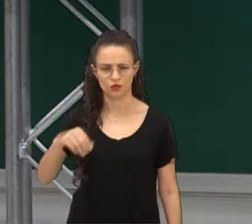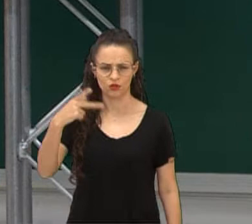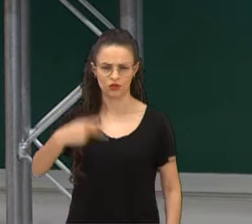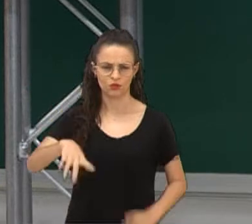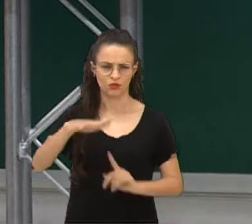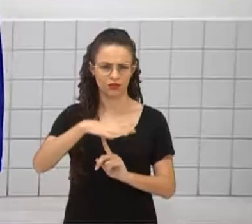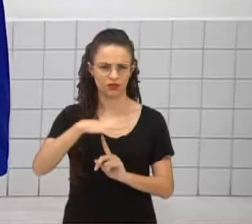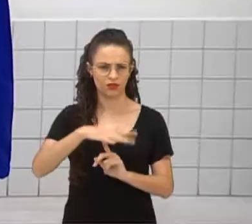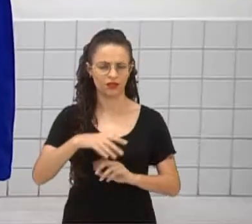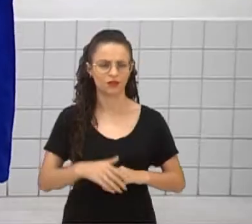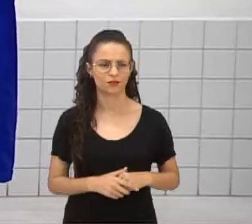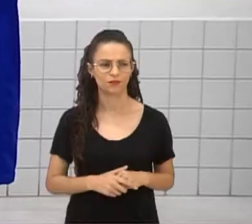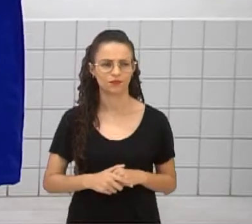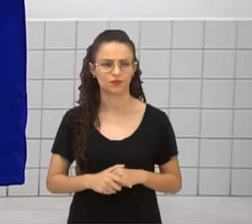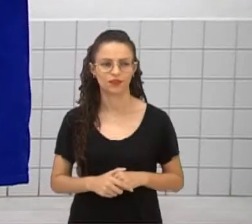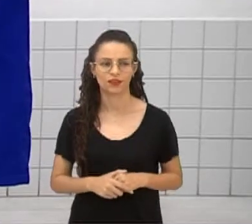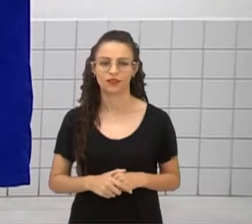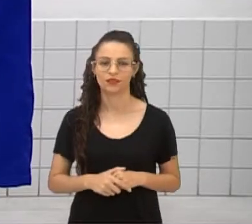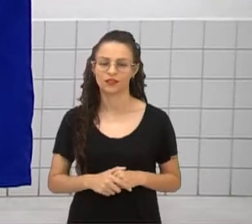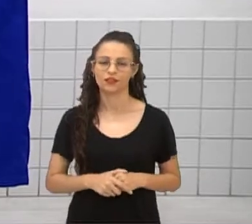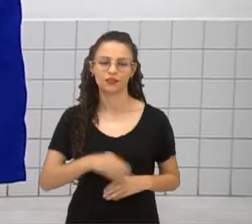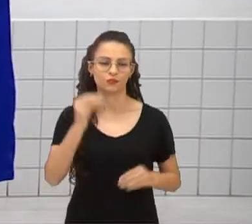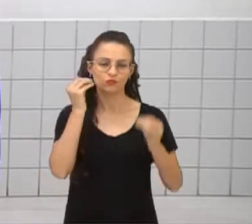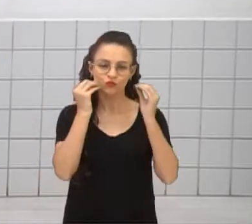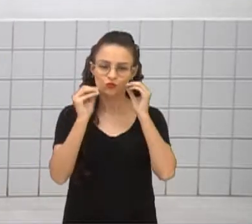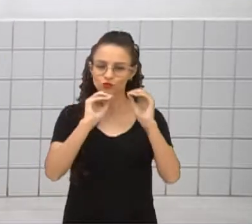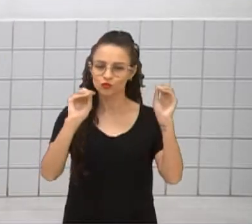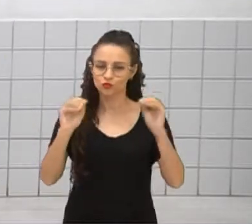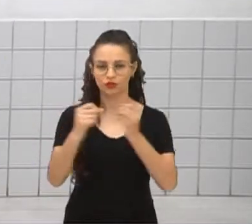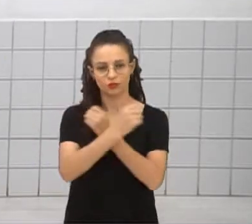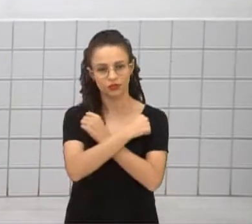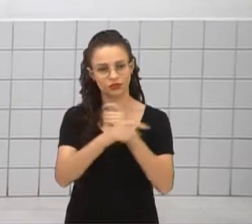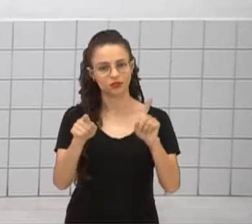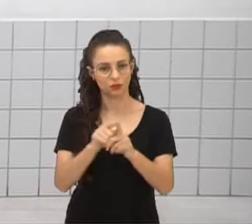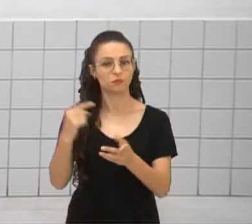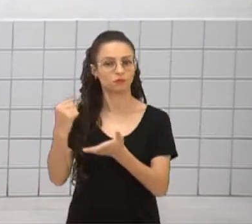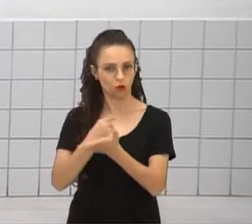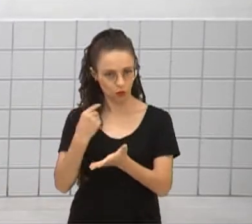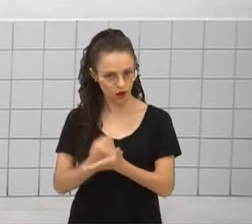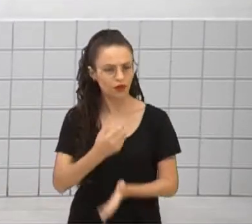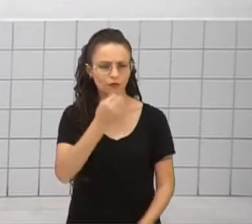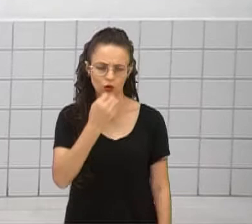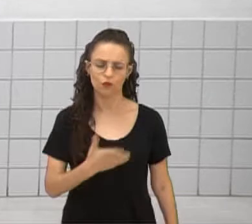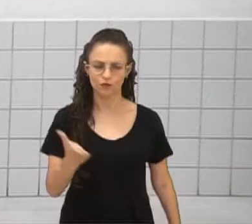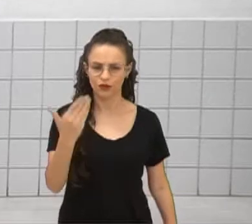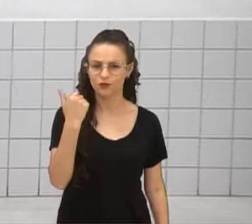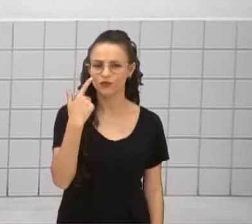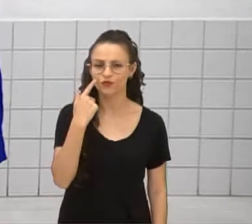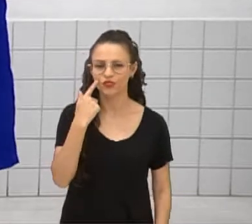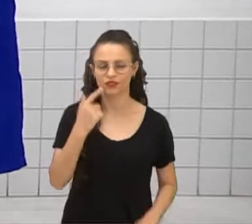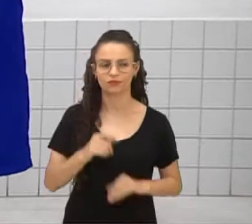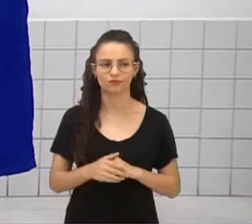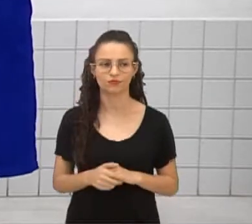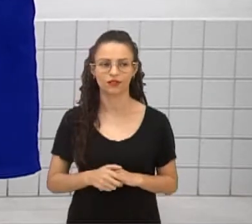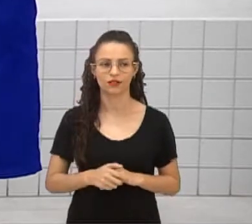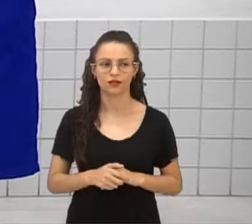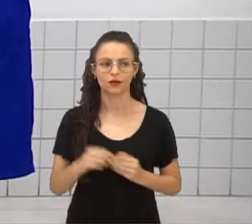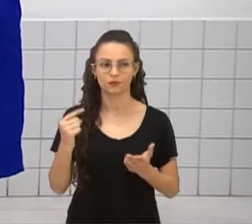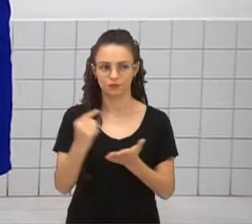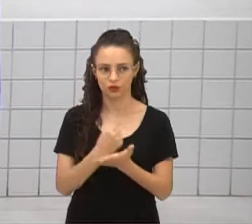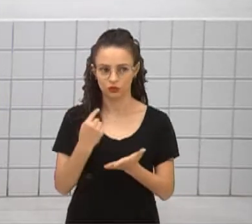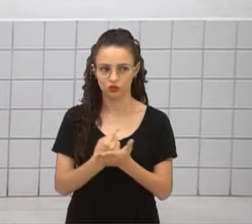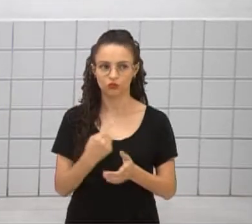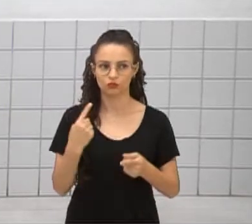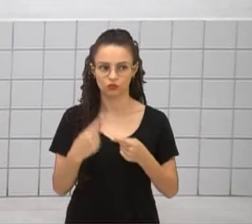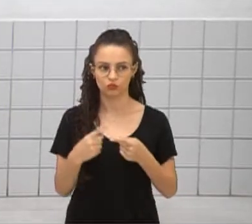ter tem além de beijos e abraços aqui temos algumas perguntinhas também eu vou começar pelas perguntinhas